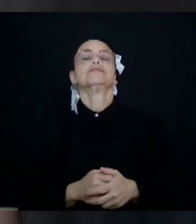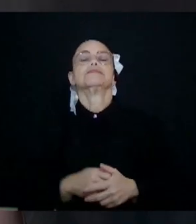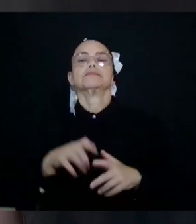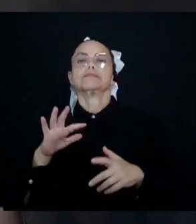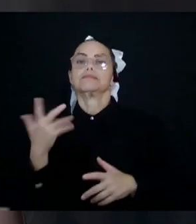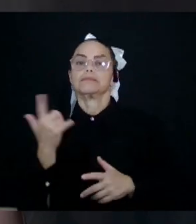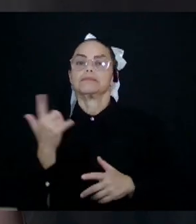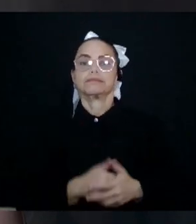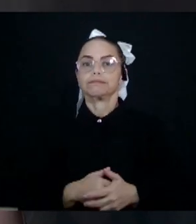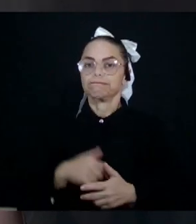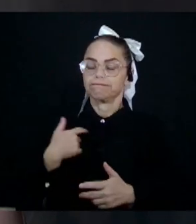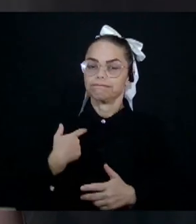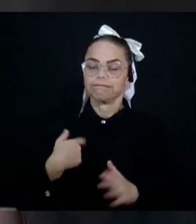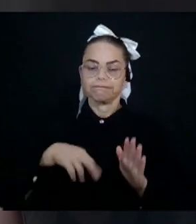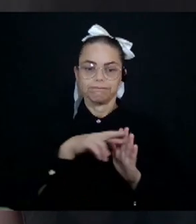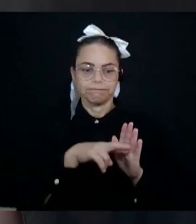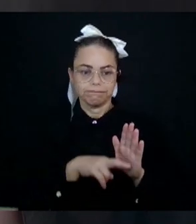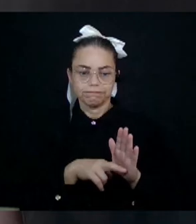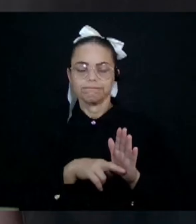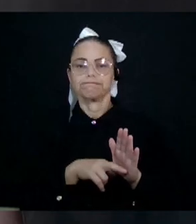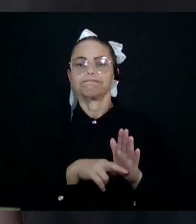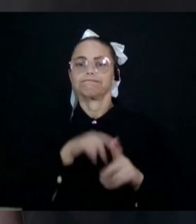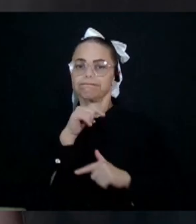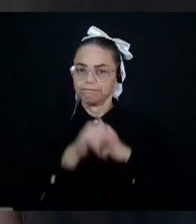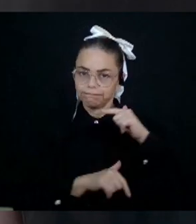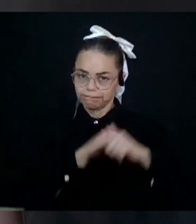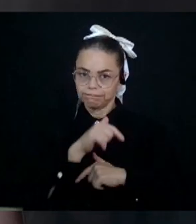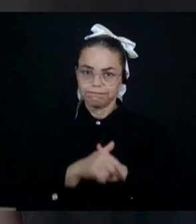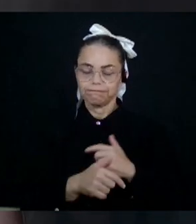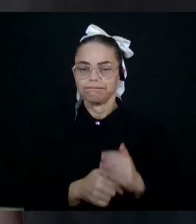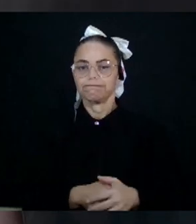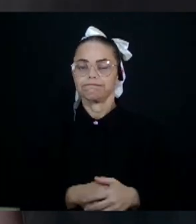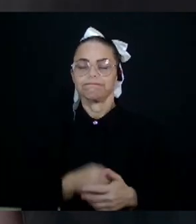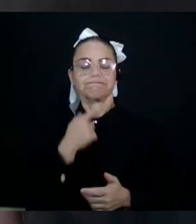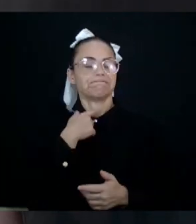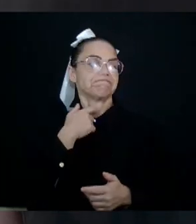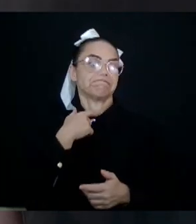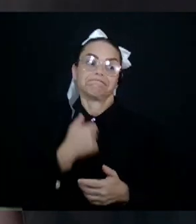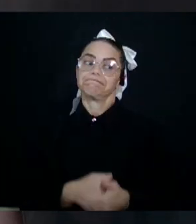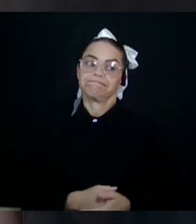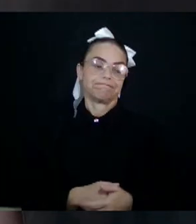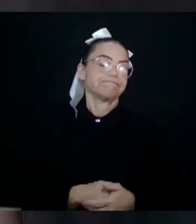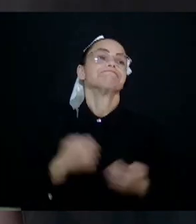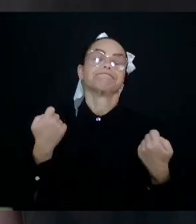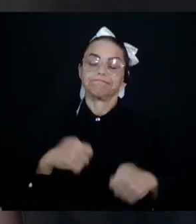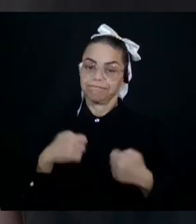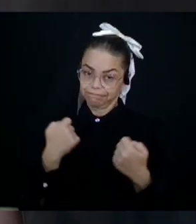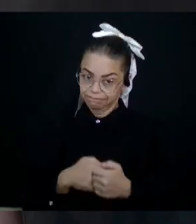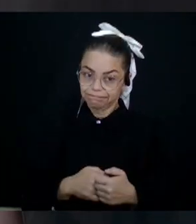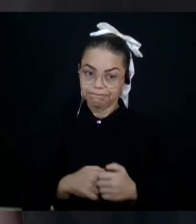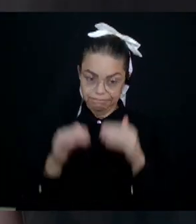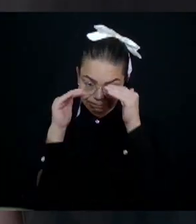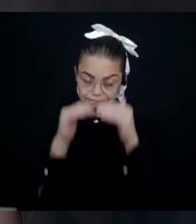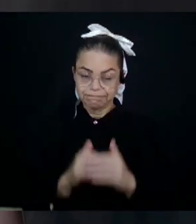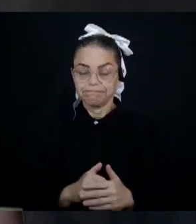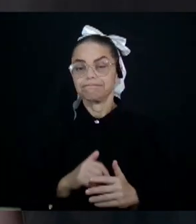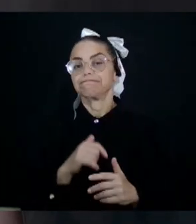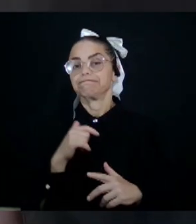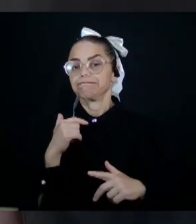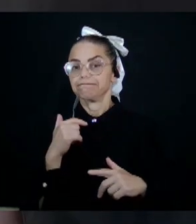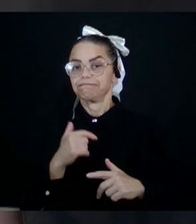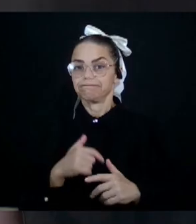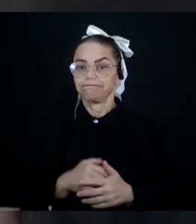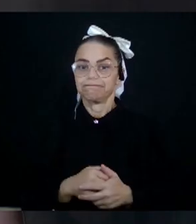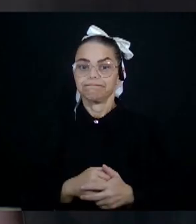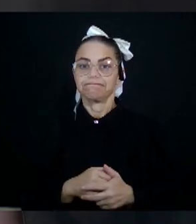aquelas tarefas todas que a gente não tem tanta vontade assim de fazer, mas que precisa fazer, né? E